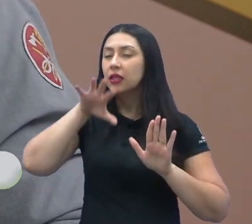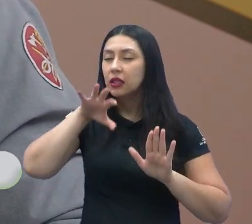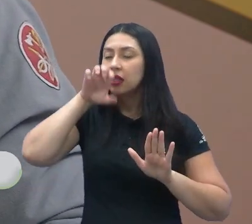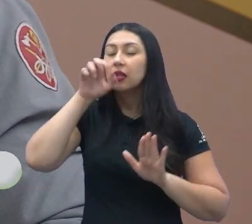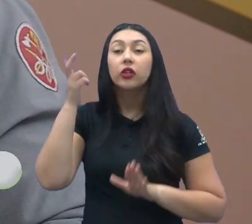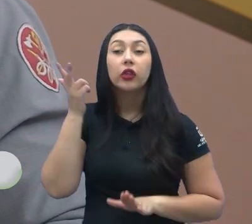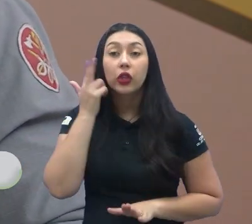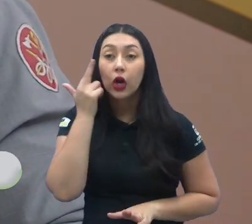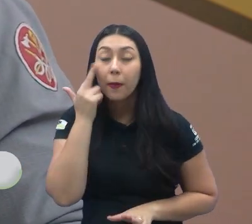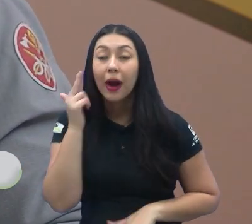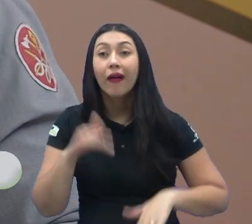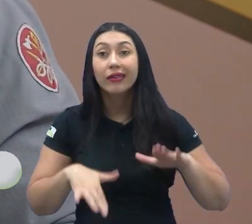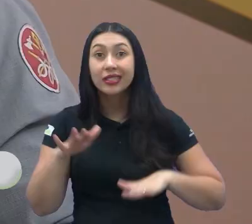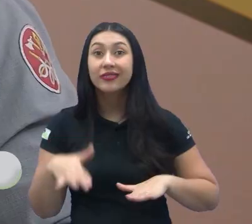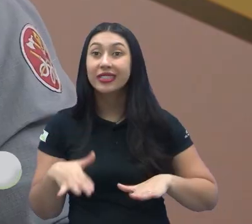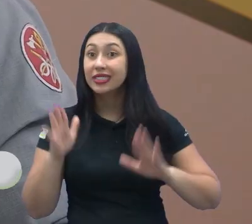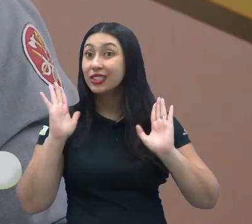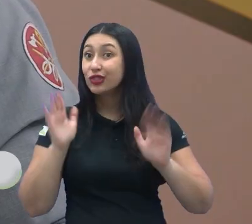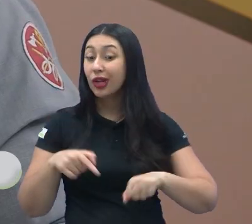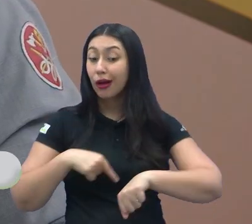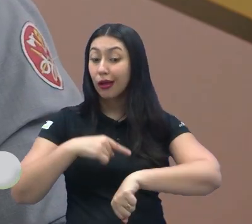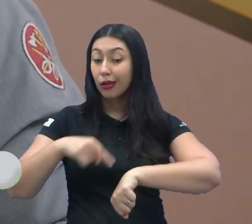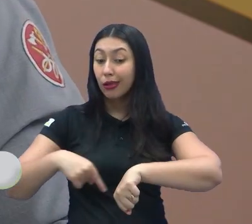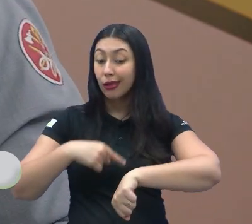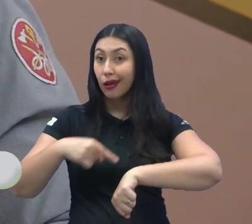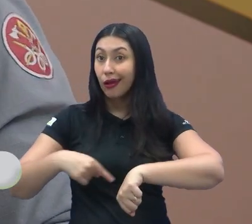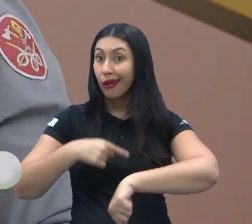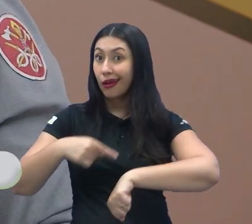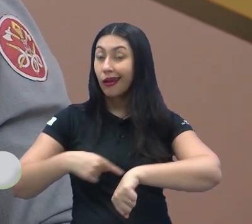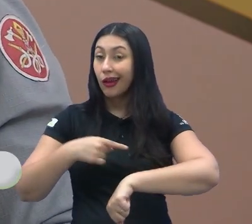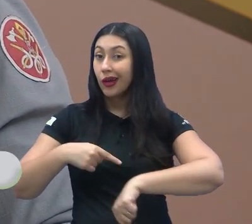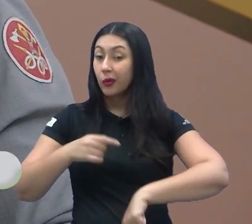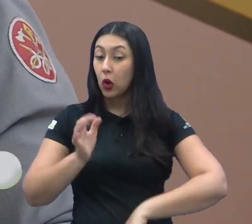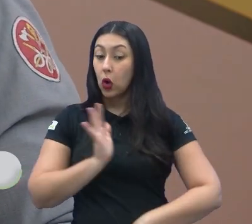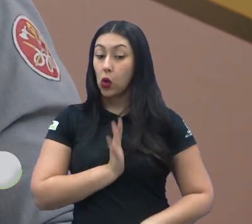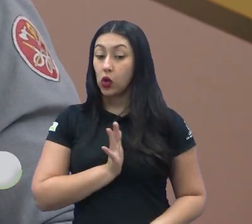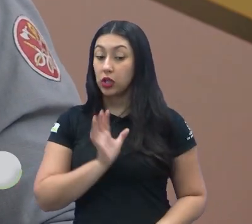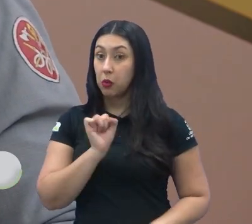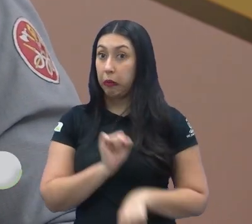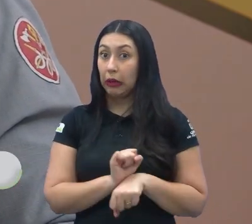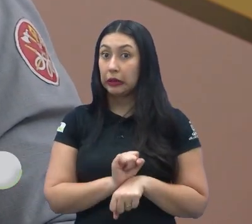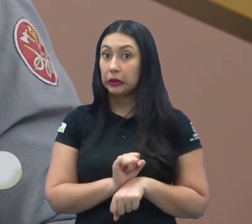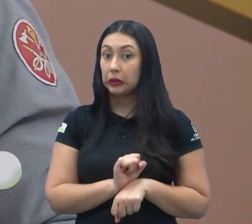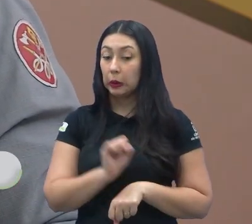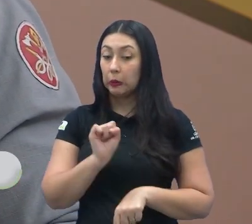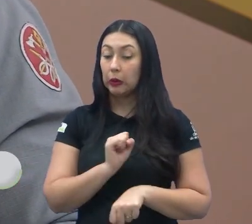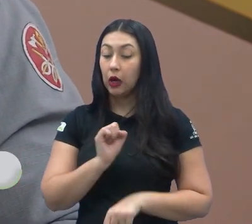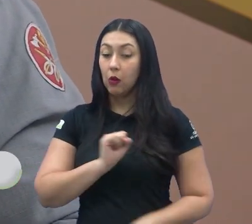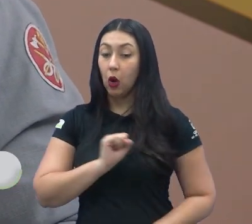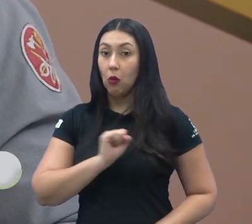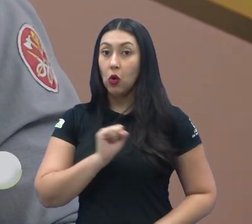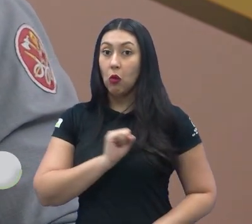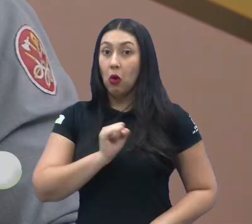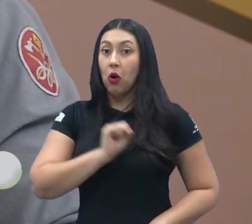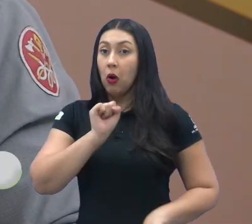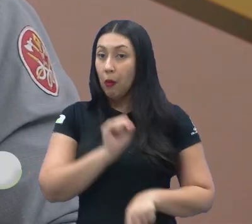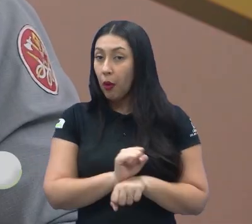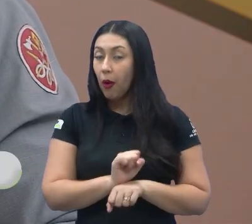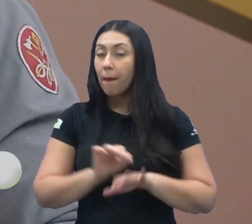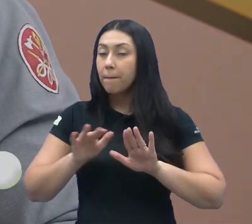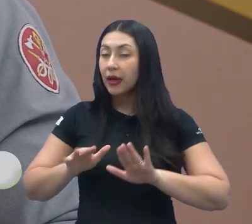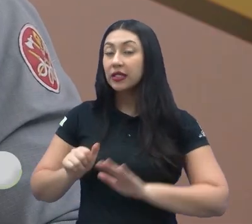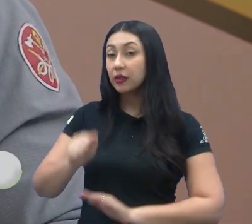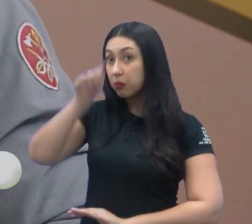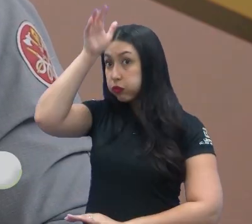se é um afogamento que já passou muito tempo, a pessoa já está numa parada cardiorrespiratória. O bombeiro, por telefone, ele consegue orientar a